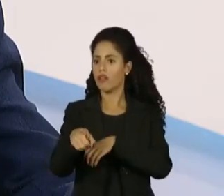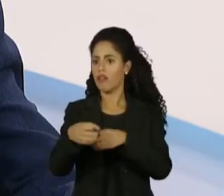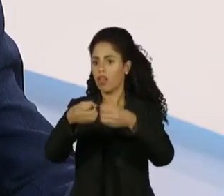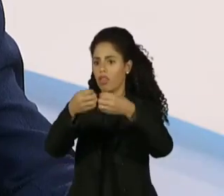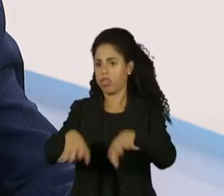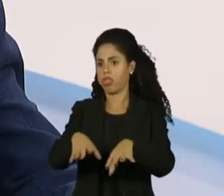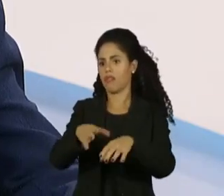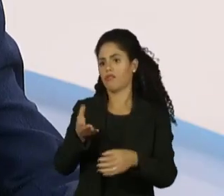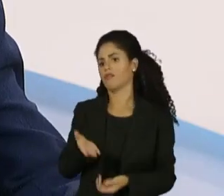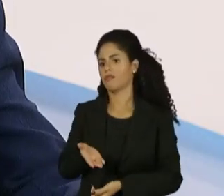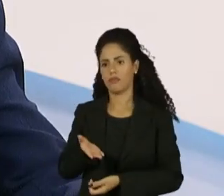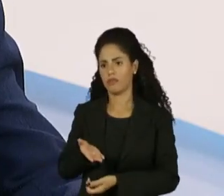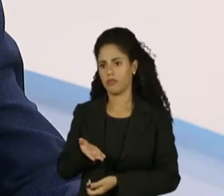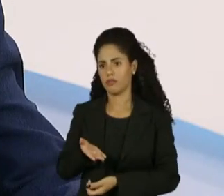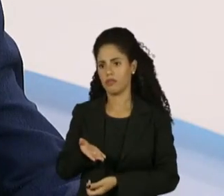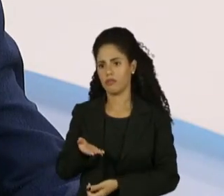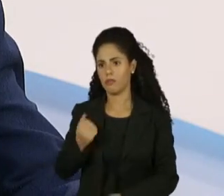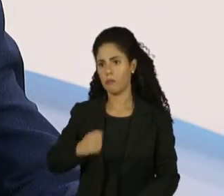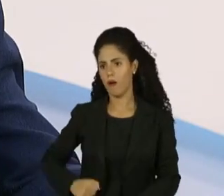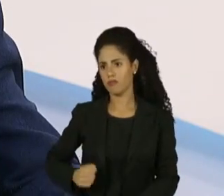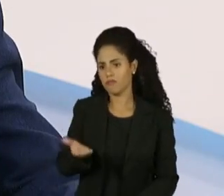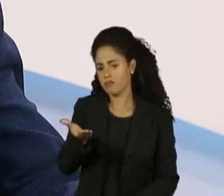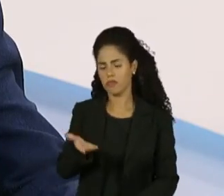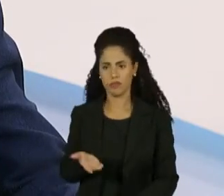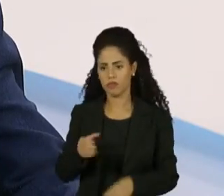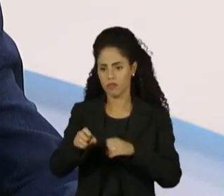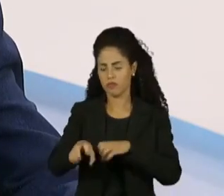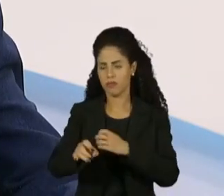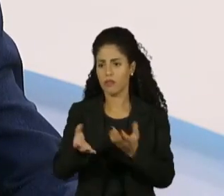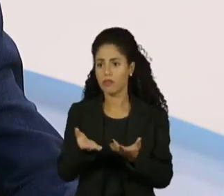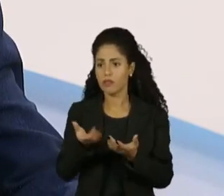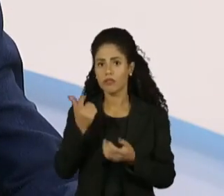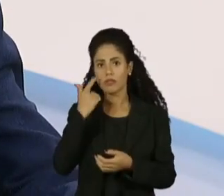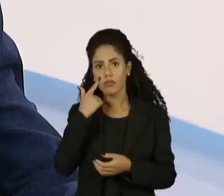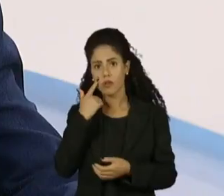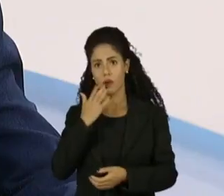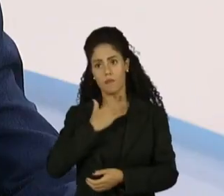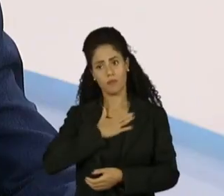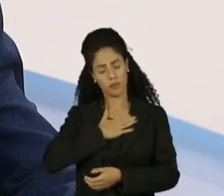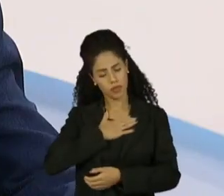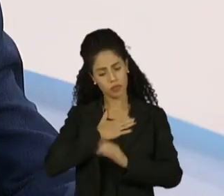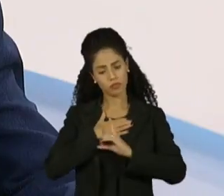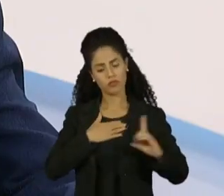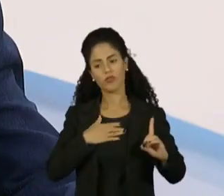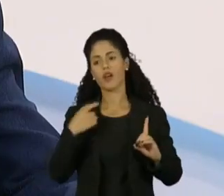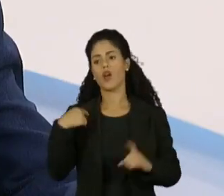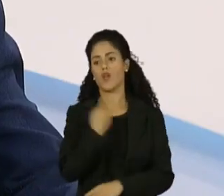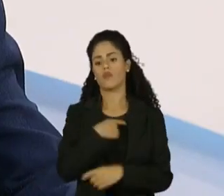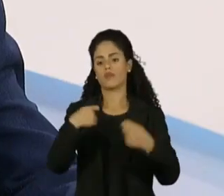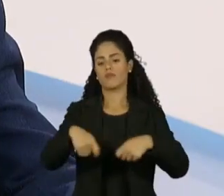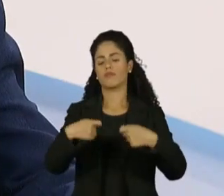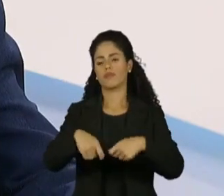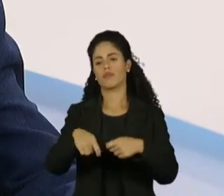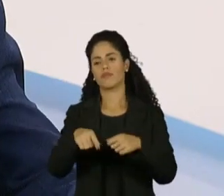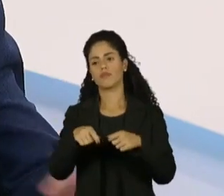que ela é. Então, as minhas posições sempre foram bem à direita, tá? Eu acho que a gente precisa encarar